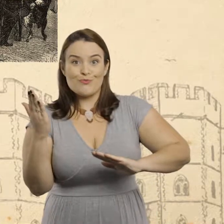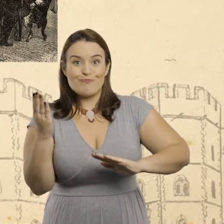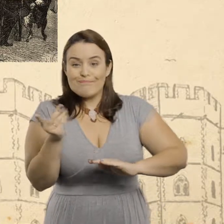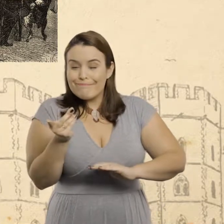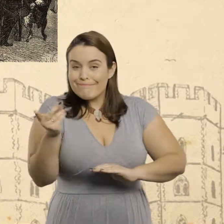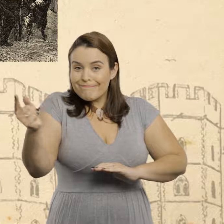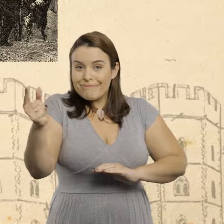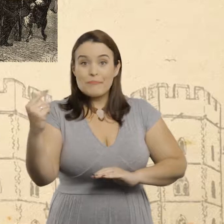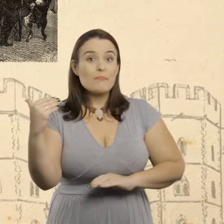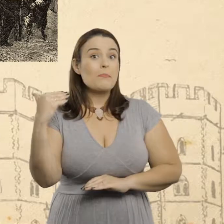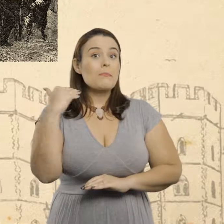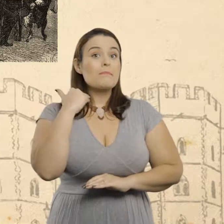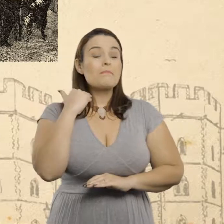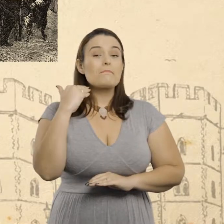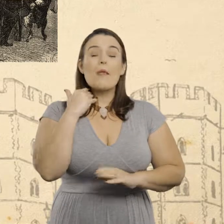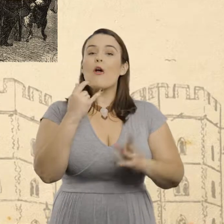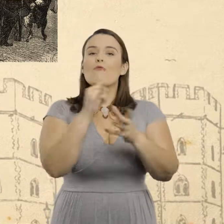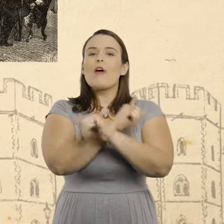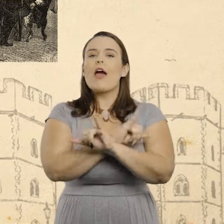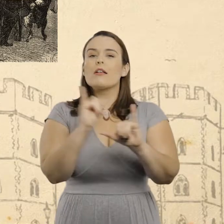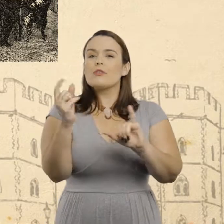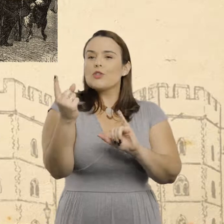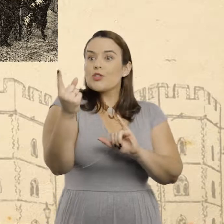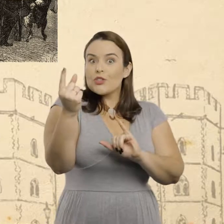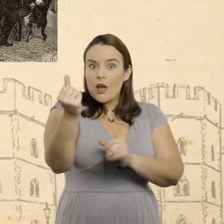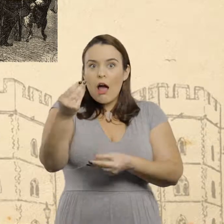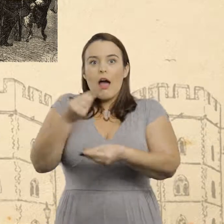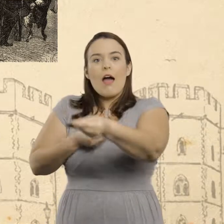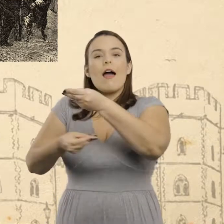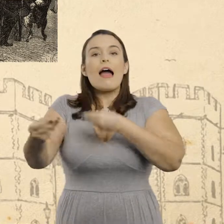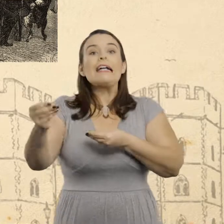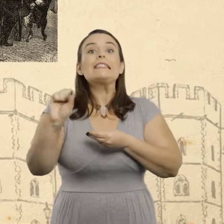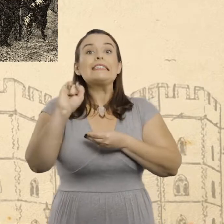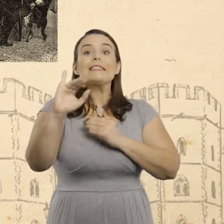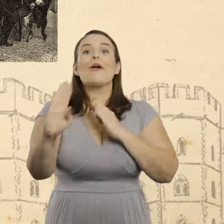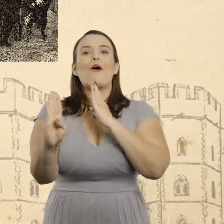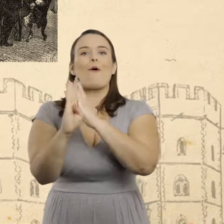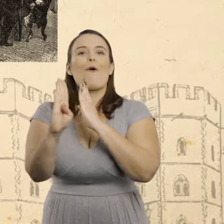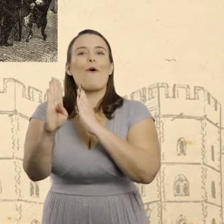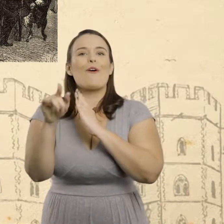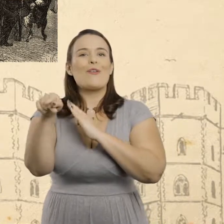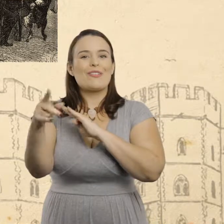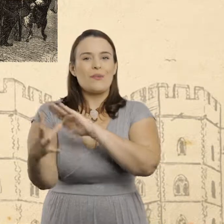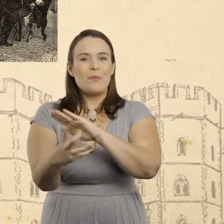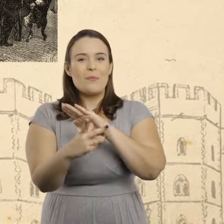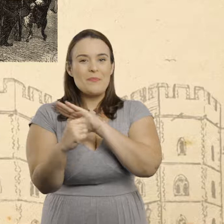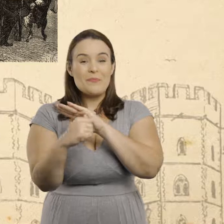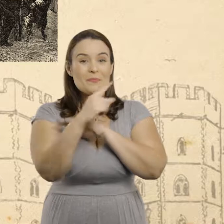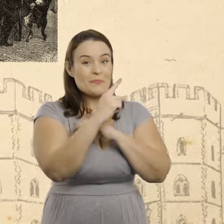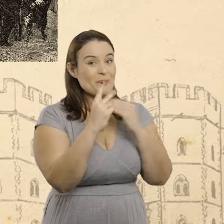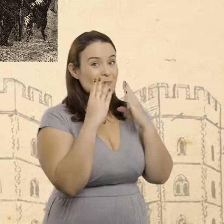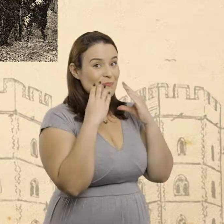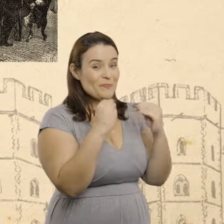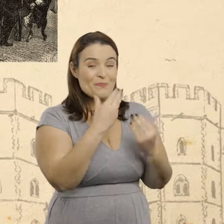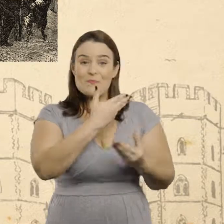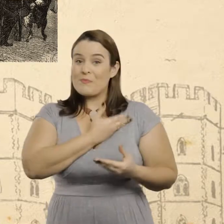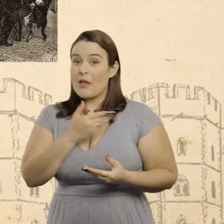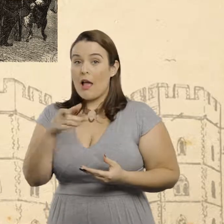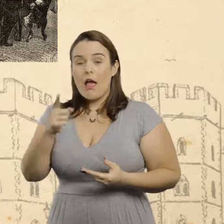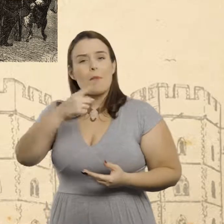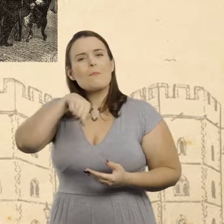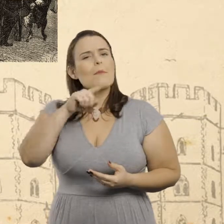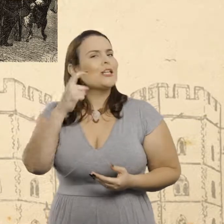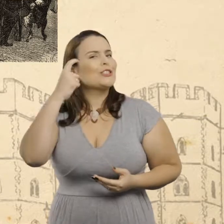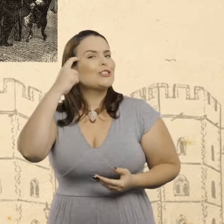banco. O banco ofereceu recompensa para quem encontrasse o ladrão. Phileas Fogg e seus amigos imaginaram o